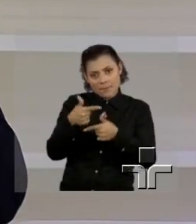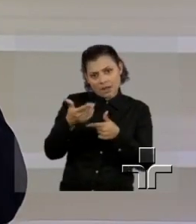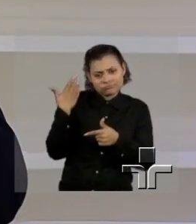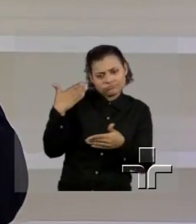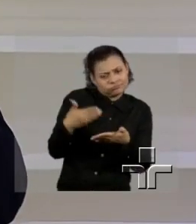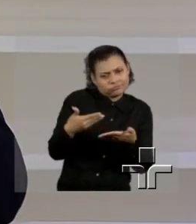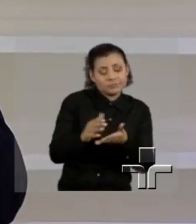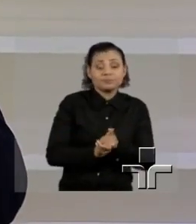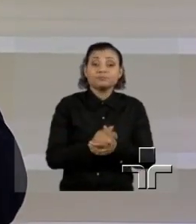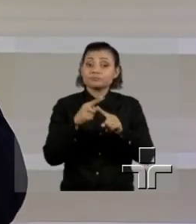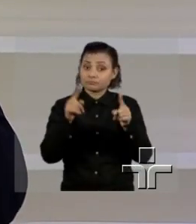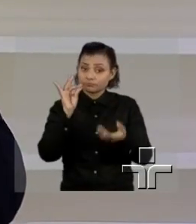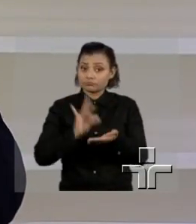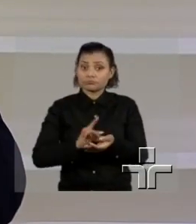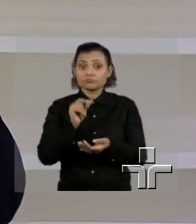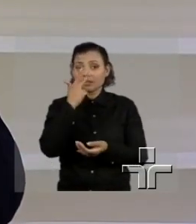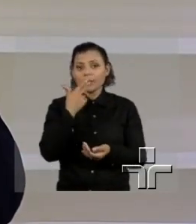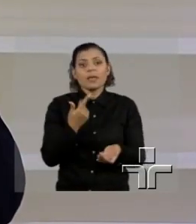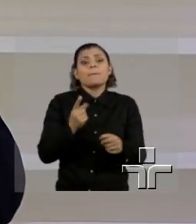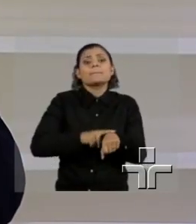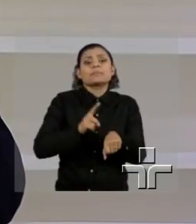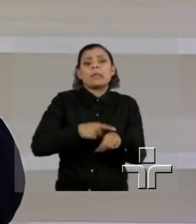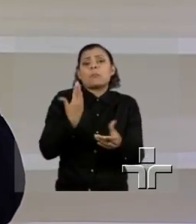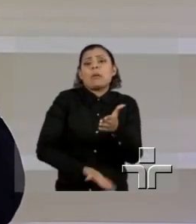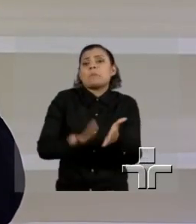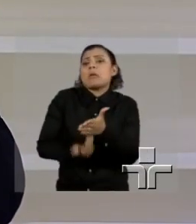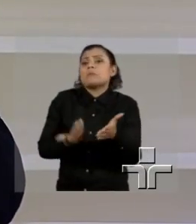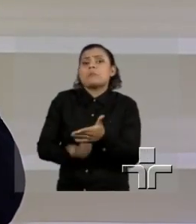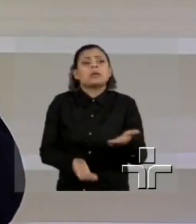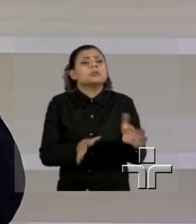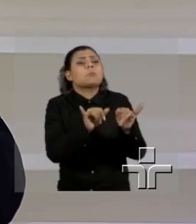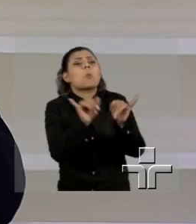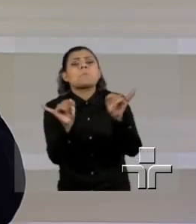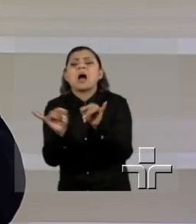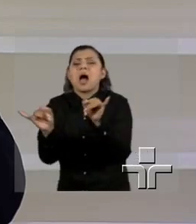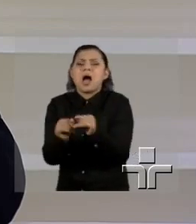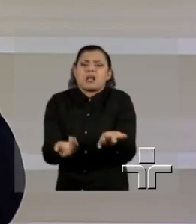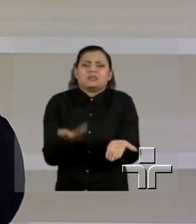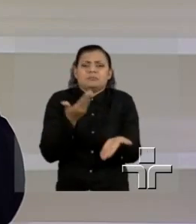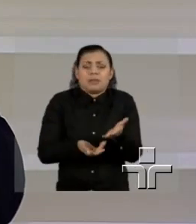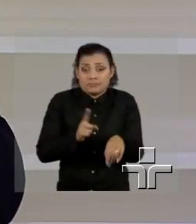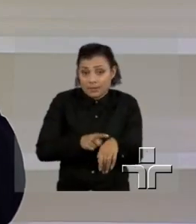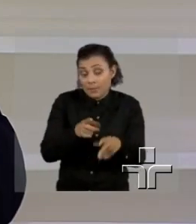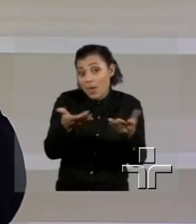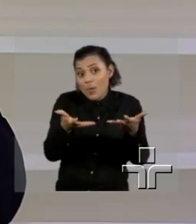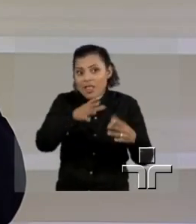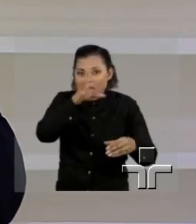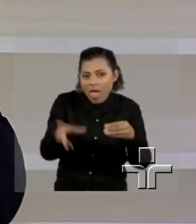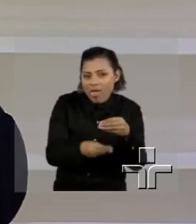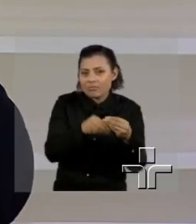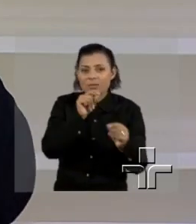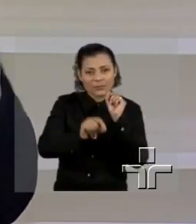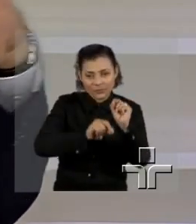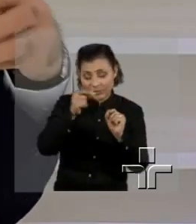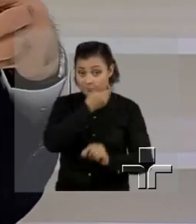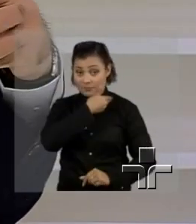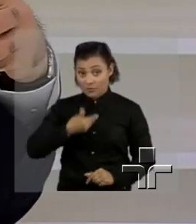de Aperfeiçoamento no Rio. Uhum. É um oficial brilhante, sujeito inteligente,